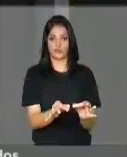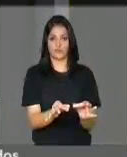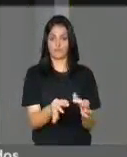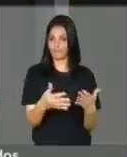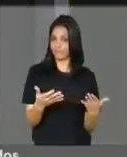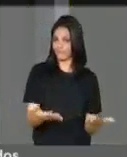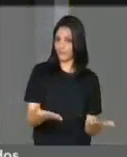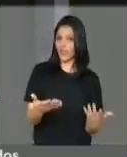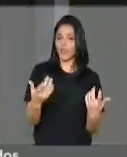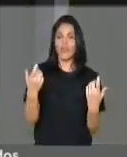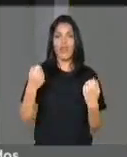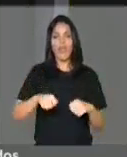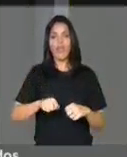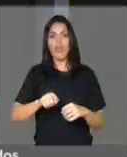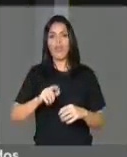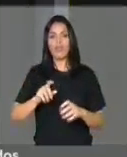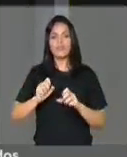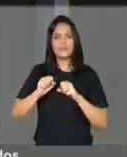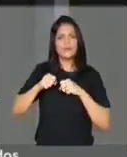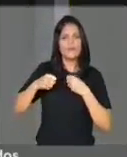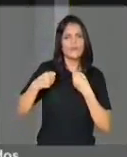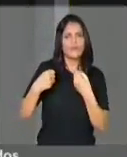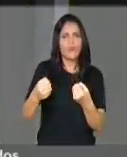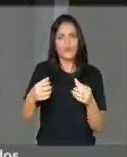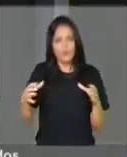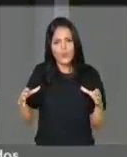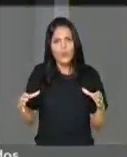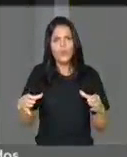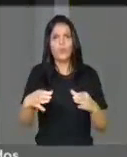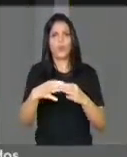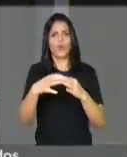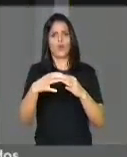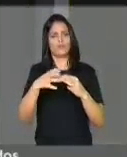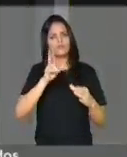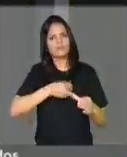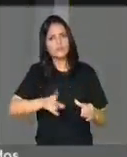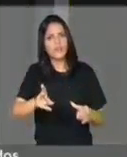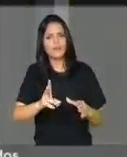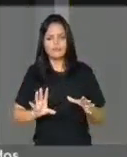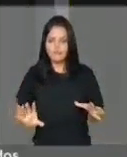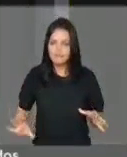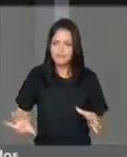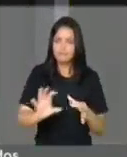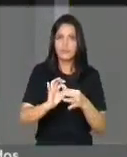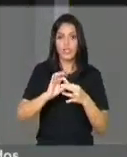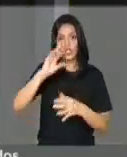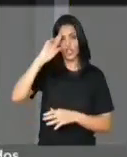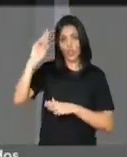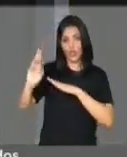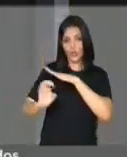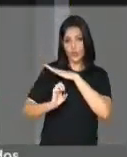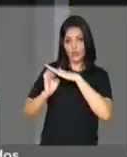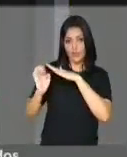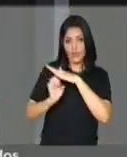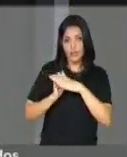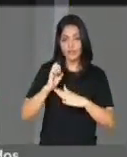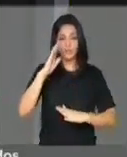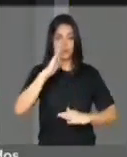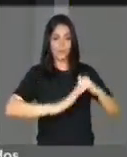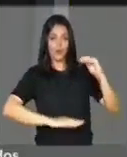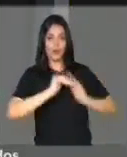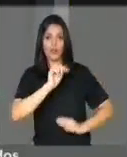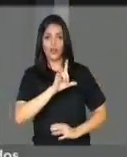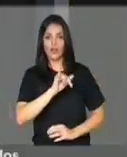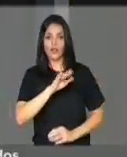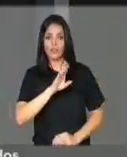E ela deve ser parte de um esforço coletivo no qual estejam continuamente engajados empresários, profissionais